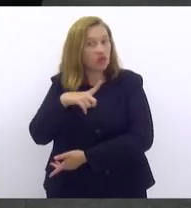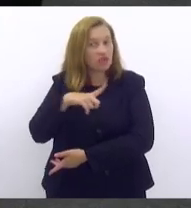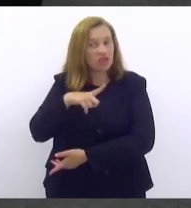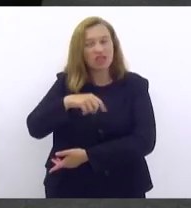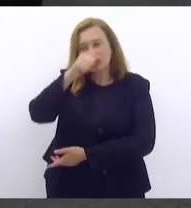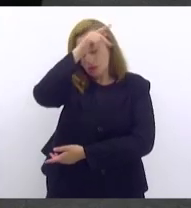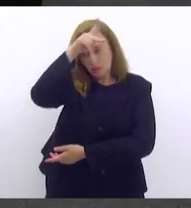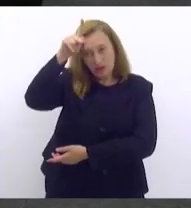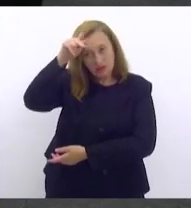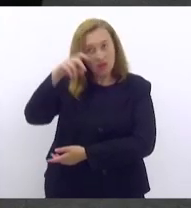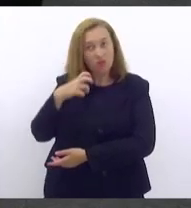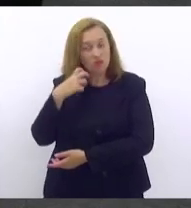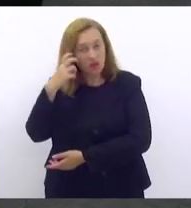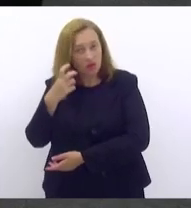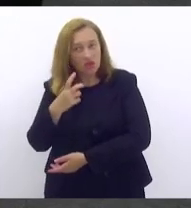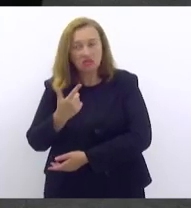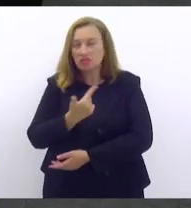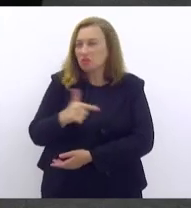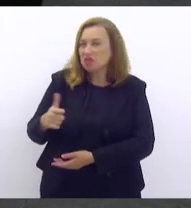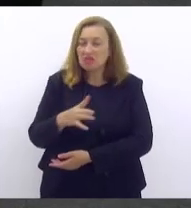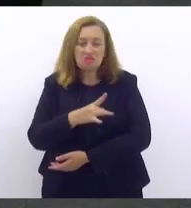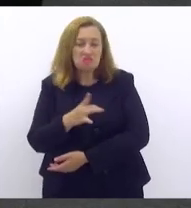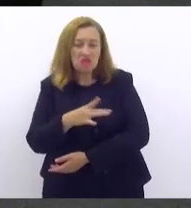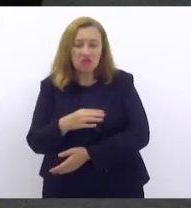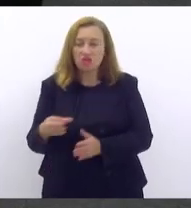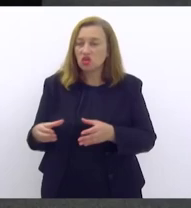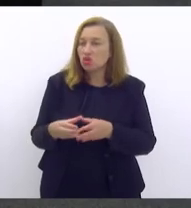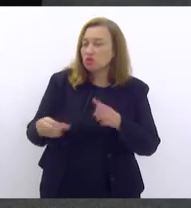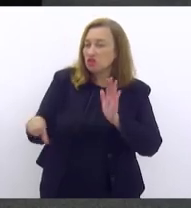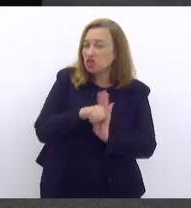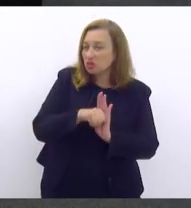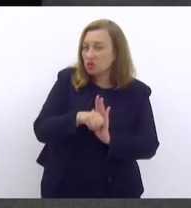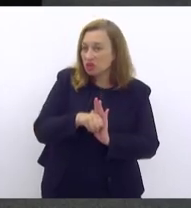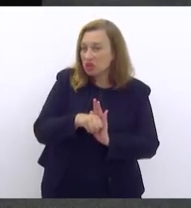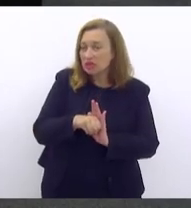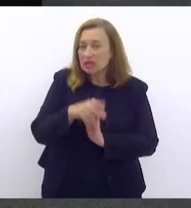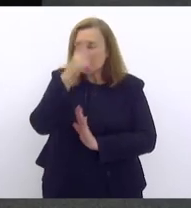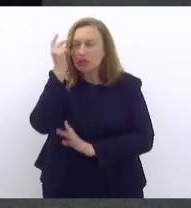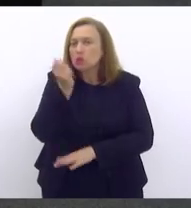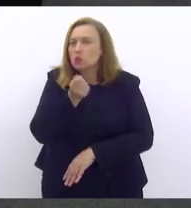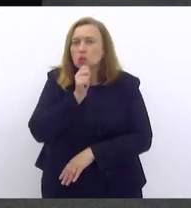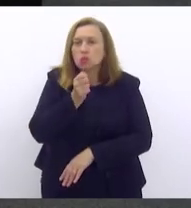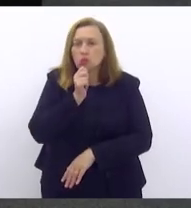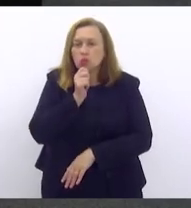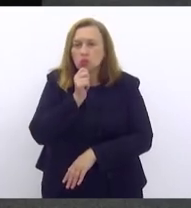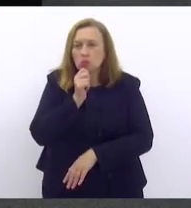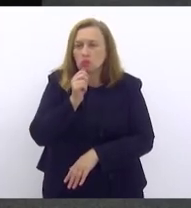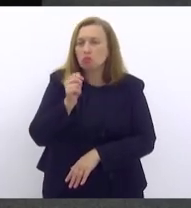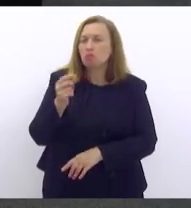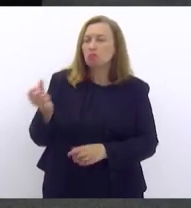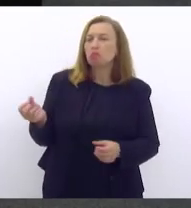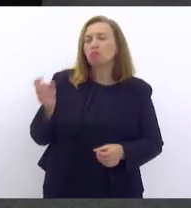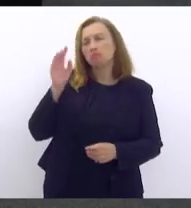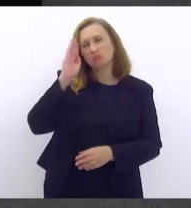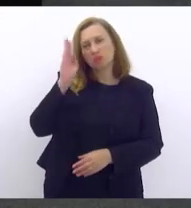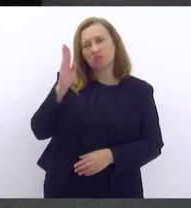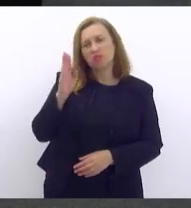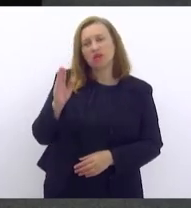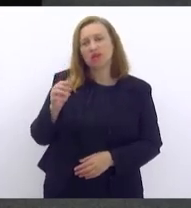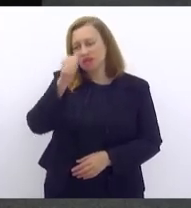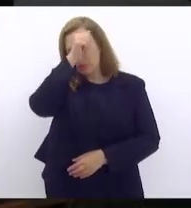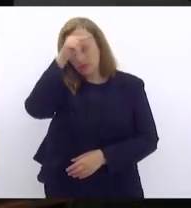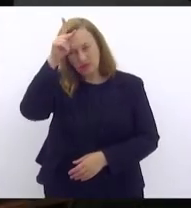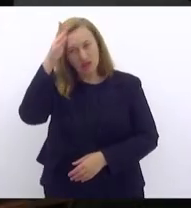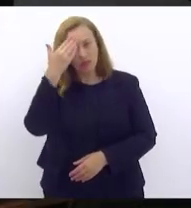prefeito constrangido. Nós não temos medo de máfia, nós não temos medo de ninguém, muito menos de prefeito. Obrigado, deputado. Eu